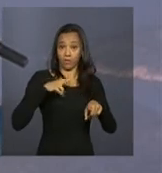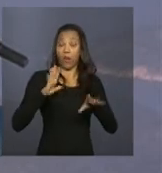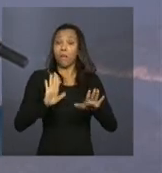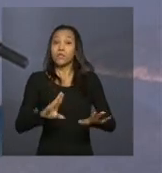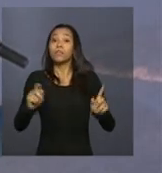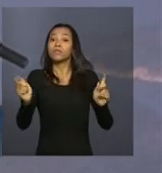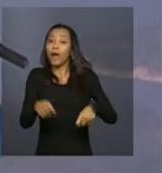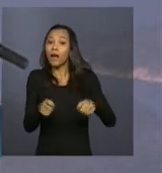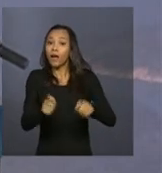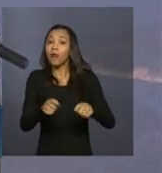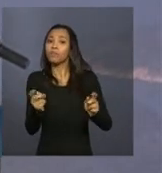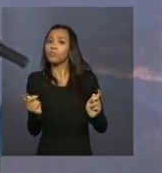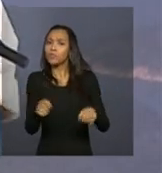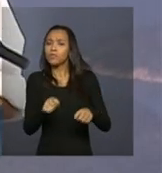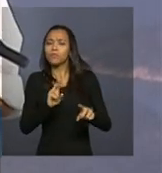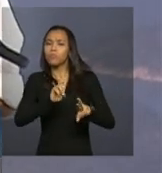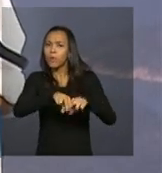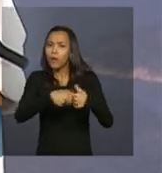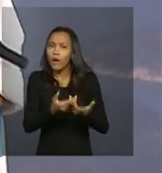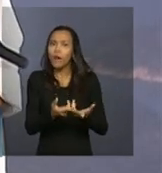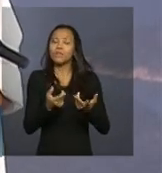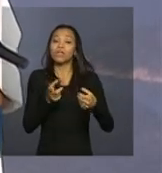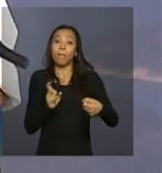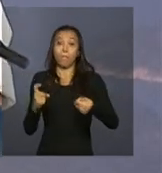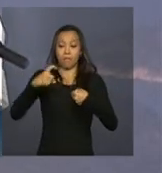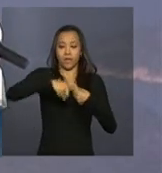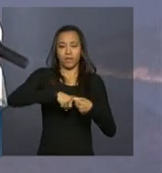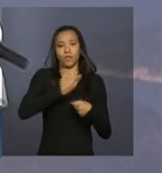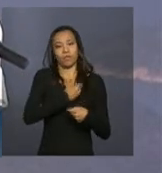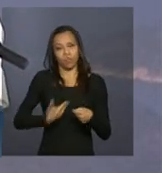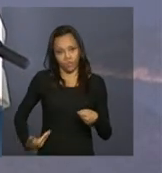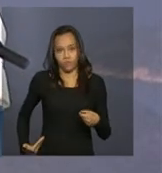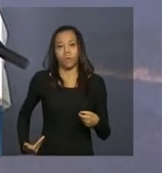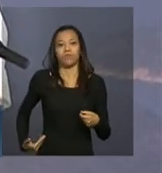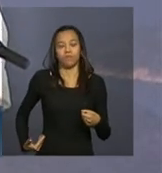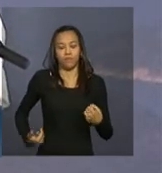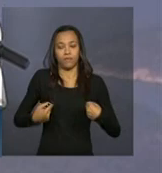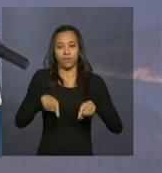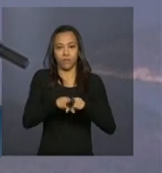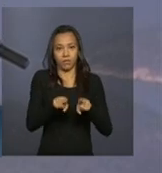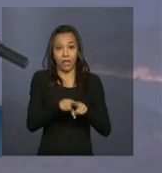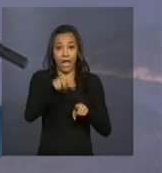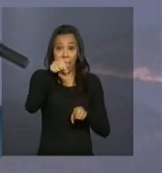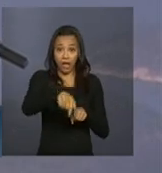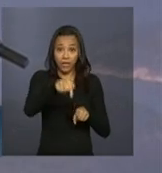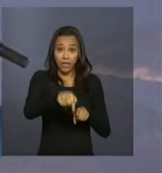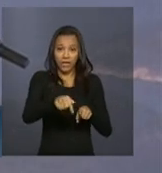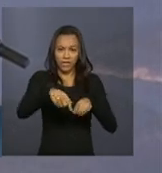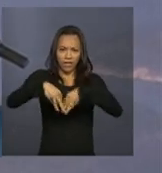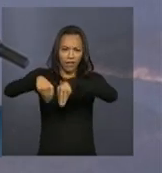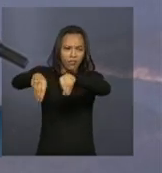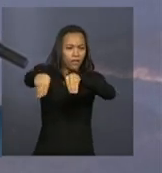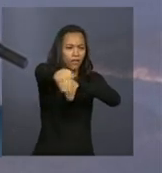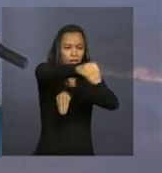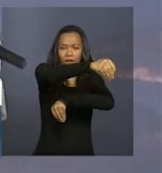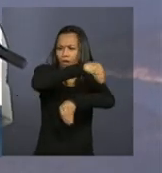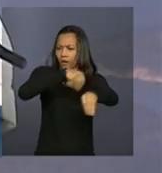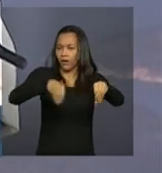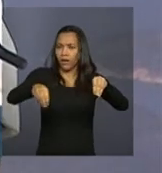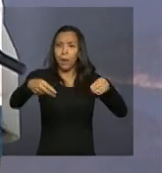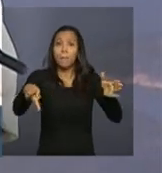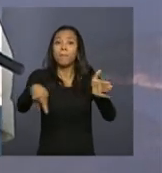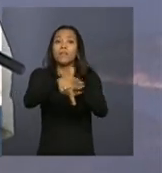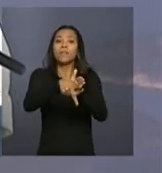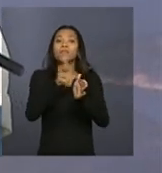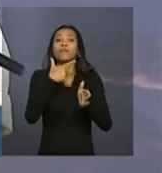pela capacidade do Brasil e pela parceria entre governos. Aqui, boa parte desses terrenos pertenciam à